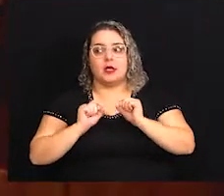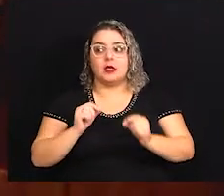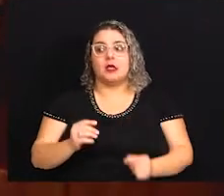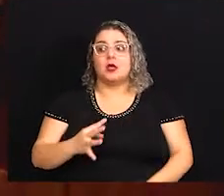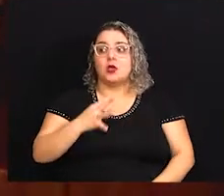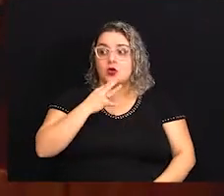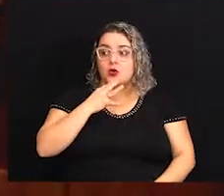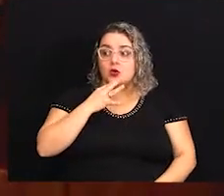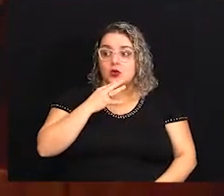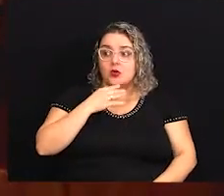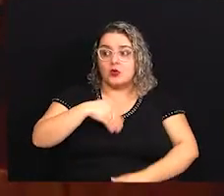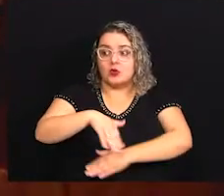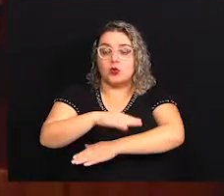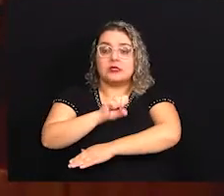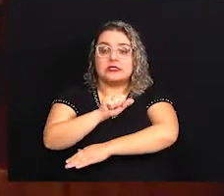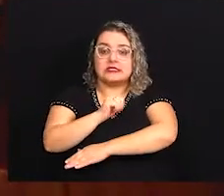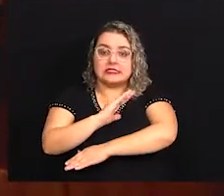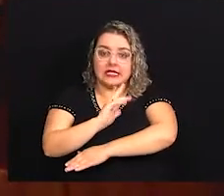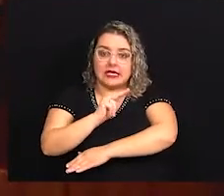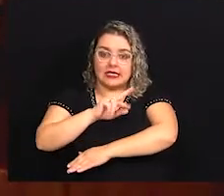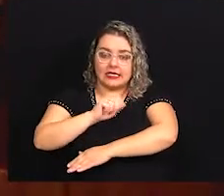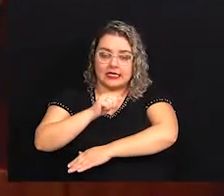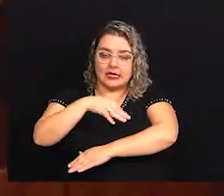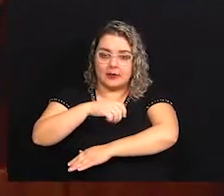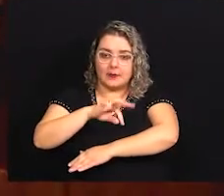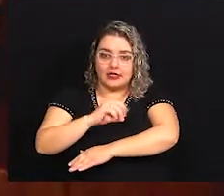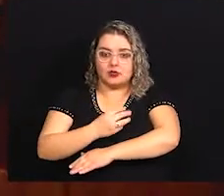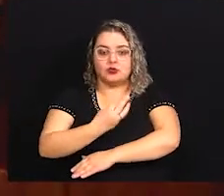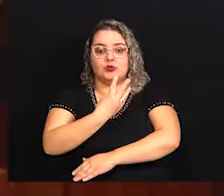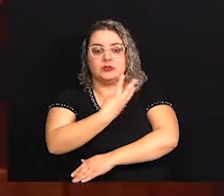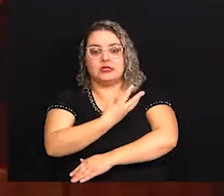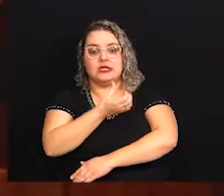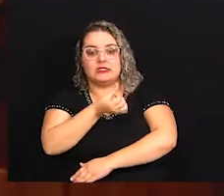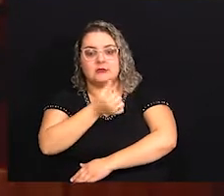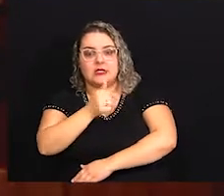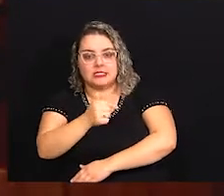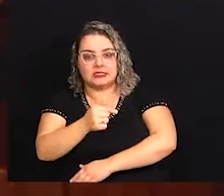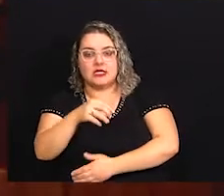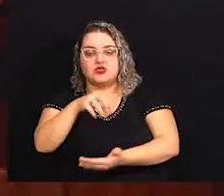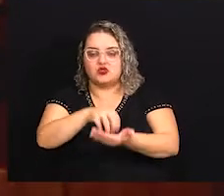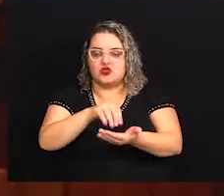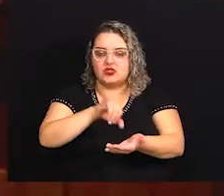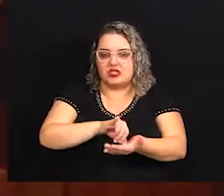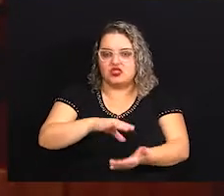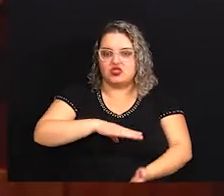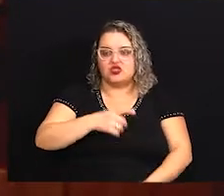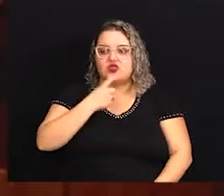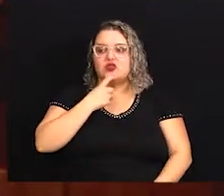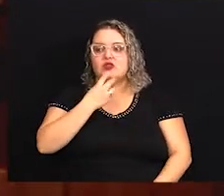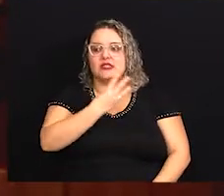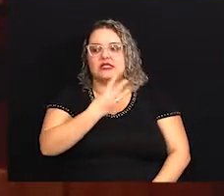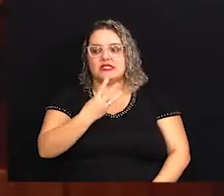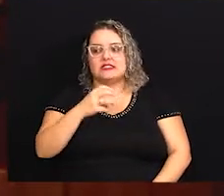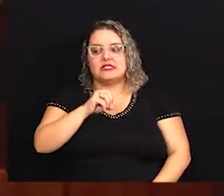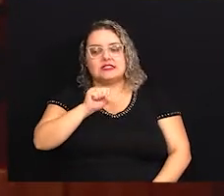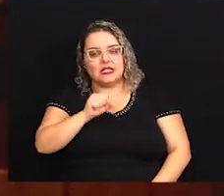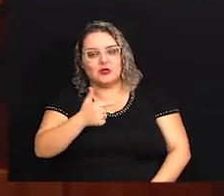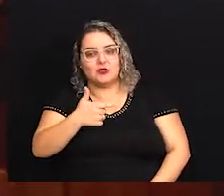quem quer nos conhecer, a gente está na Rua Sacramento, 367, Centro de Campinas. O nosso telefone é o